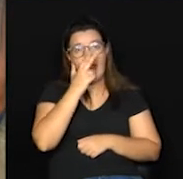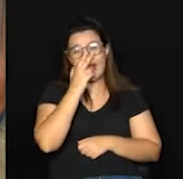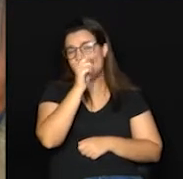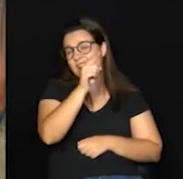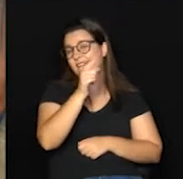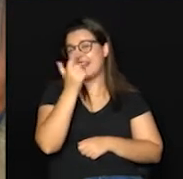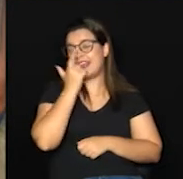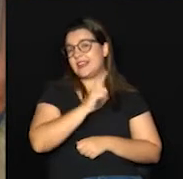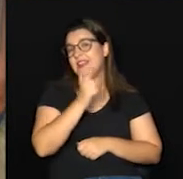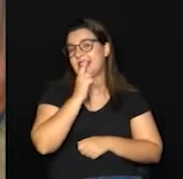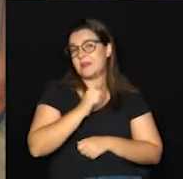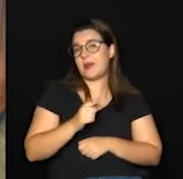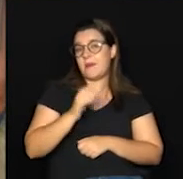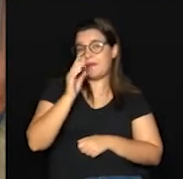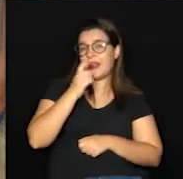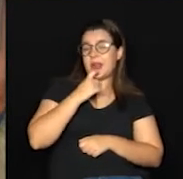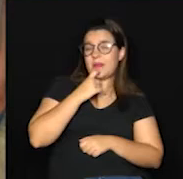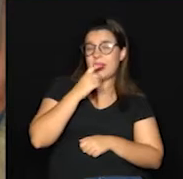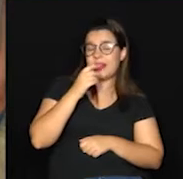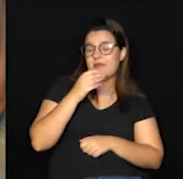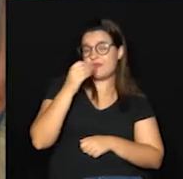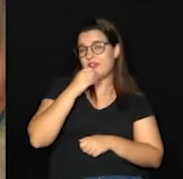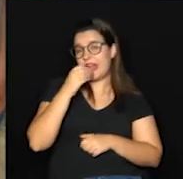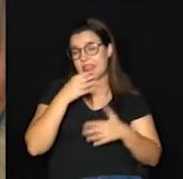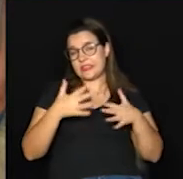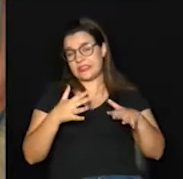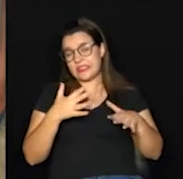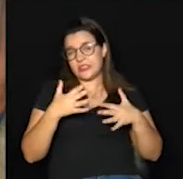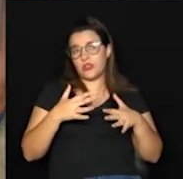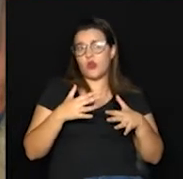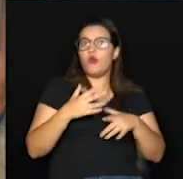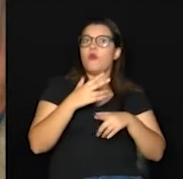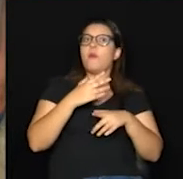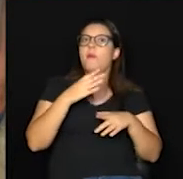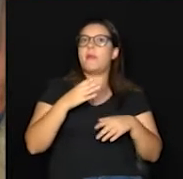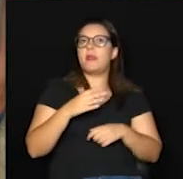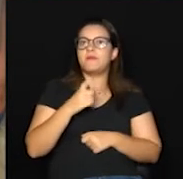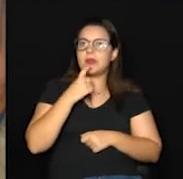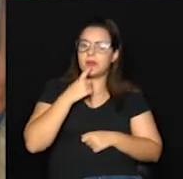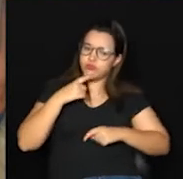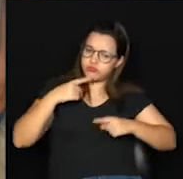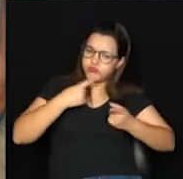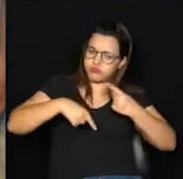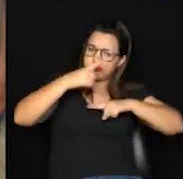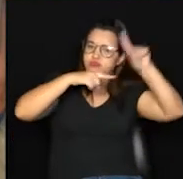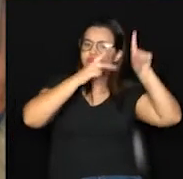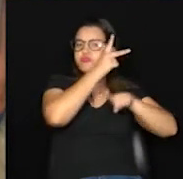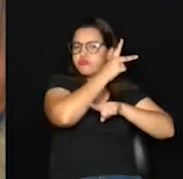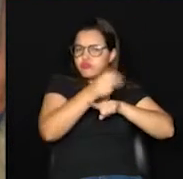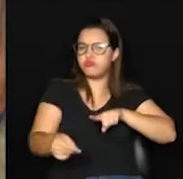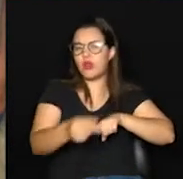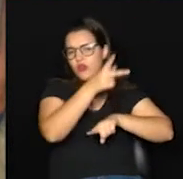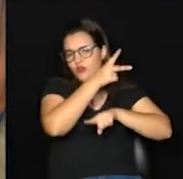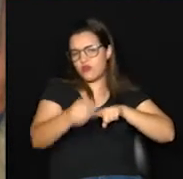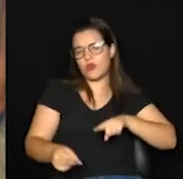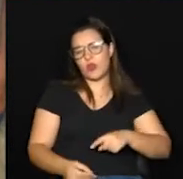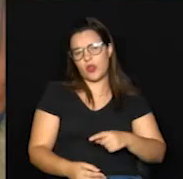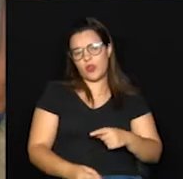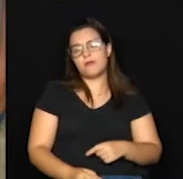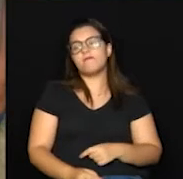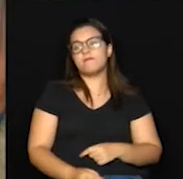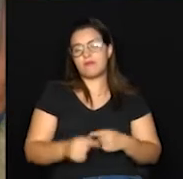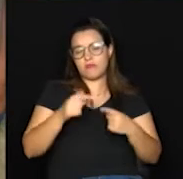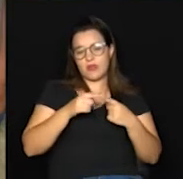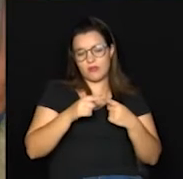na primeira colocação. E a equipe de Campinas desbancou esse favoritismo. Venceu as duas partidas, 3-1 aqui em